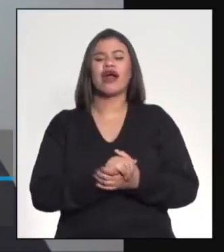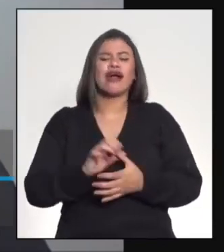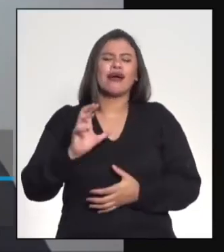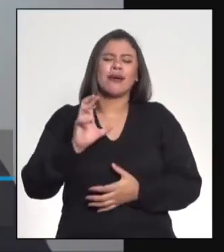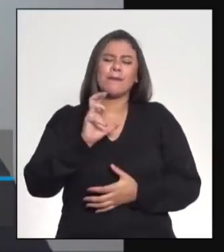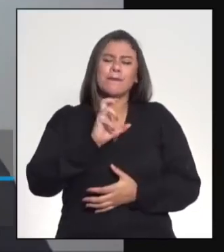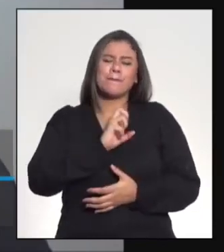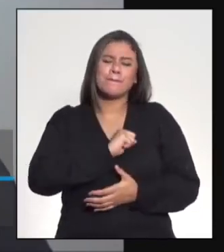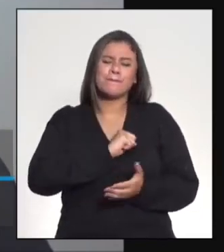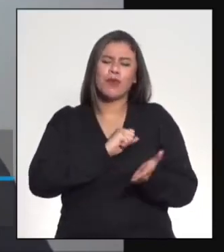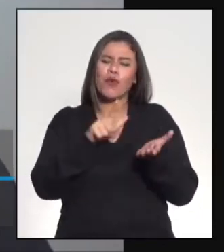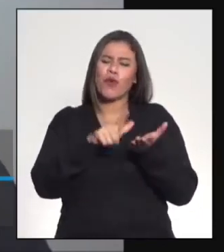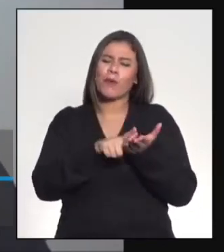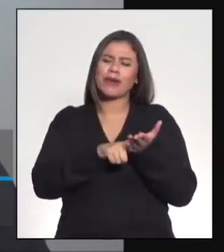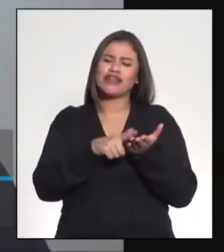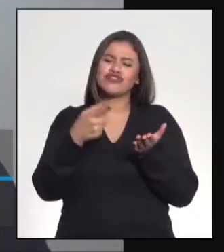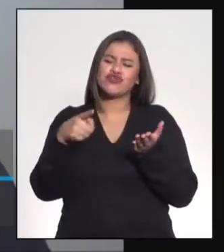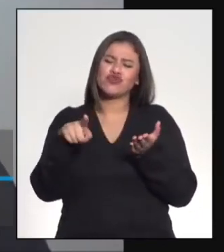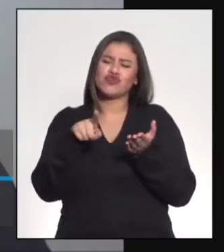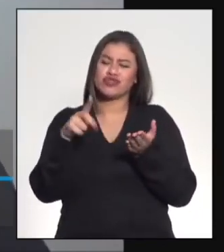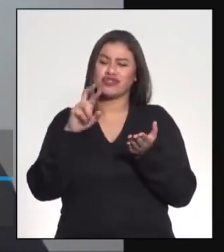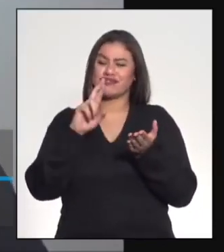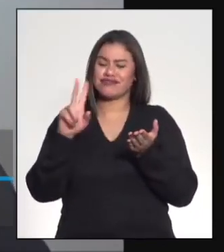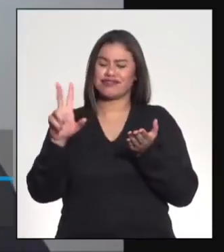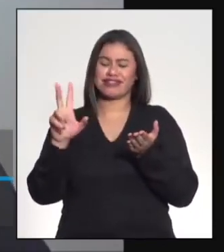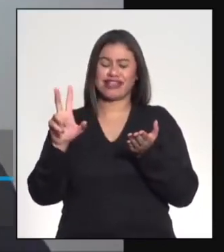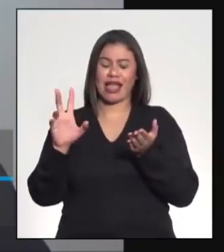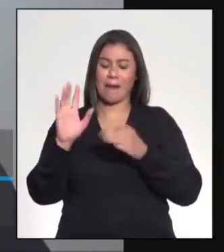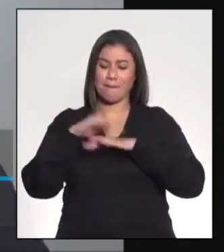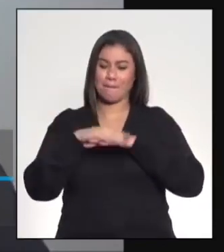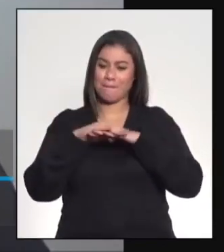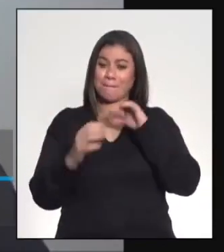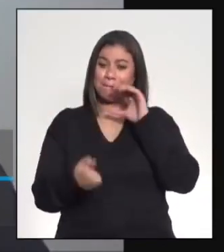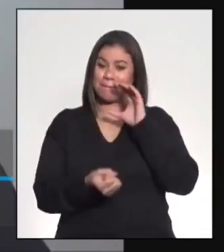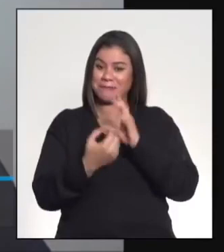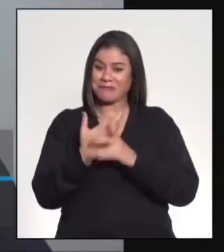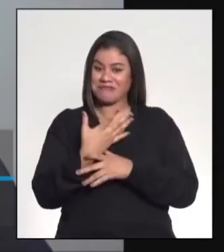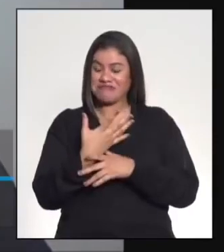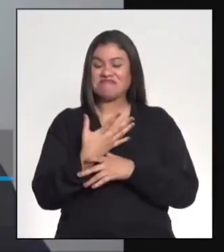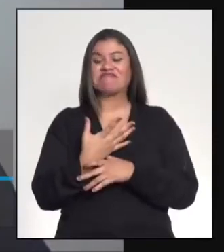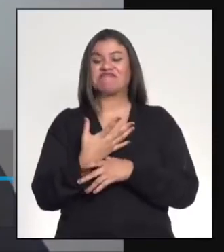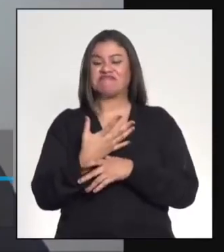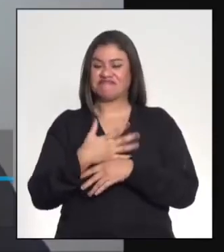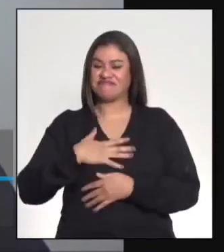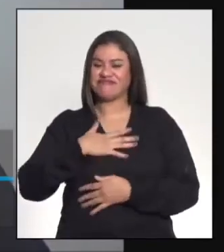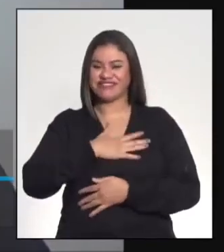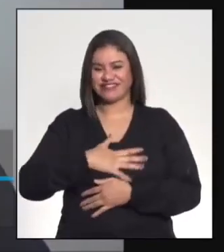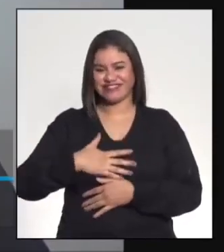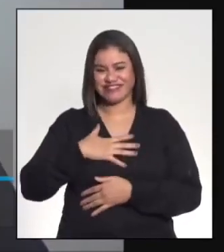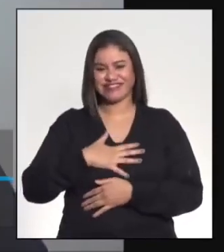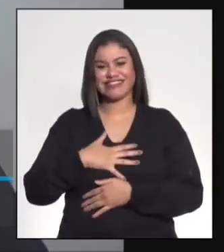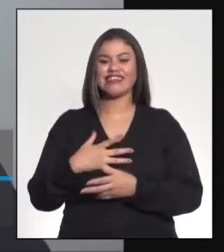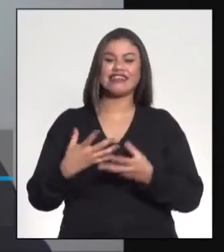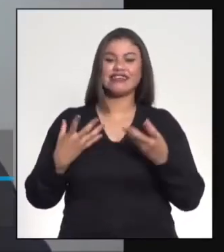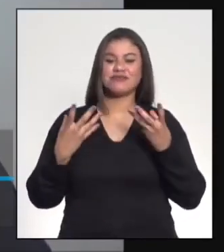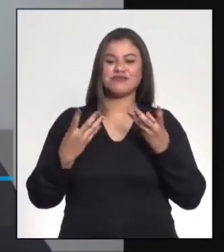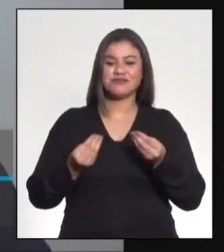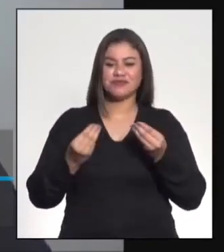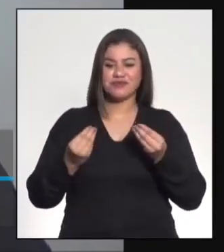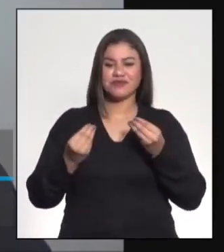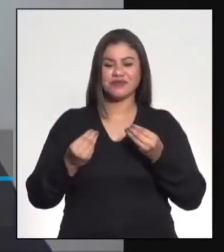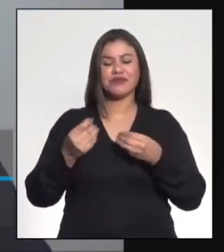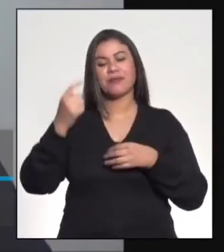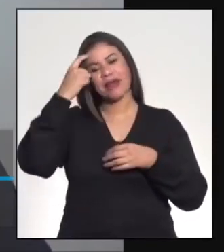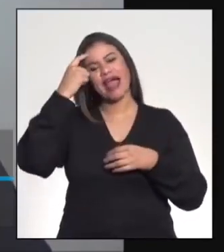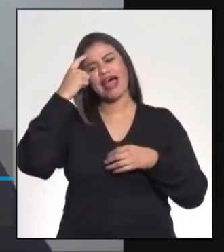partitura diferenciada, viu? Adorou fazer uma coisa bem diferenciada. E muitos alunos acham que é possível desenhar uma